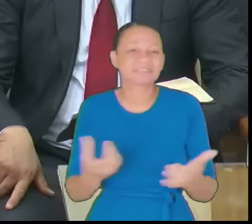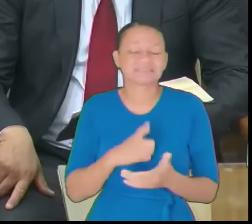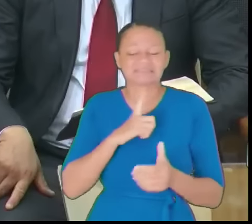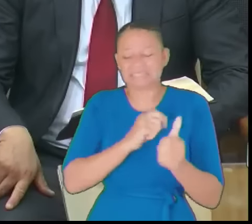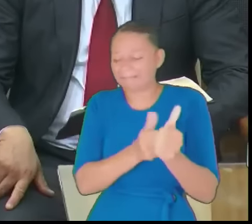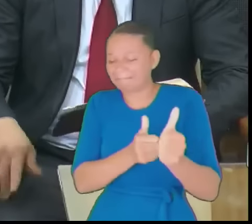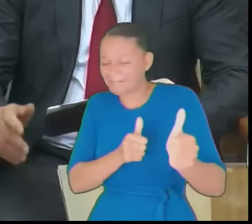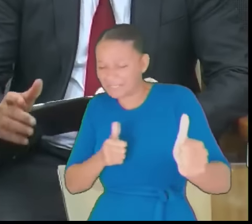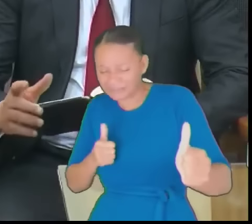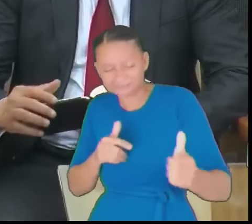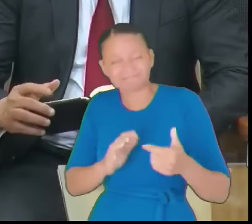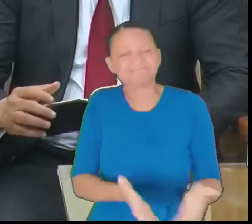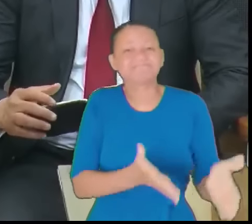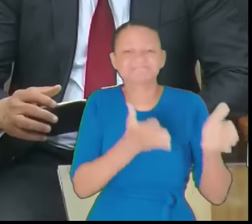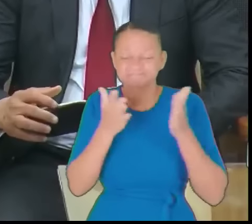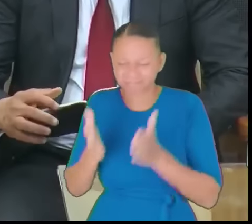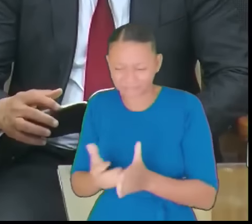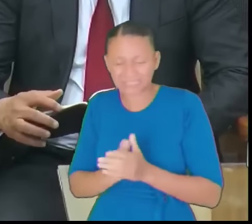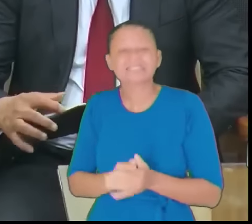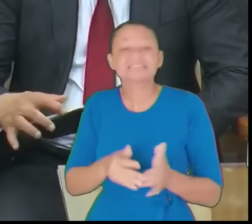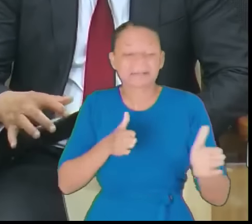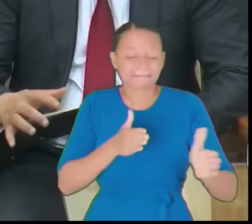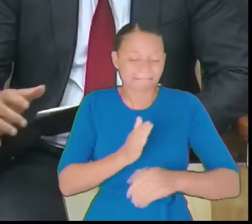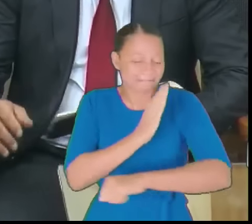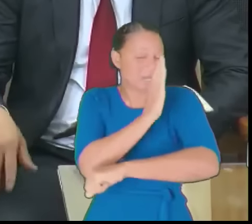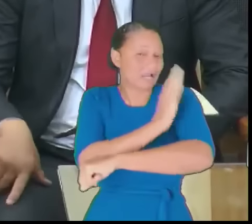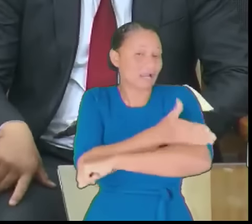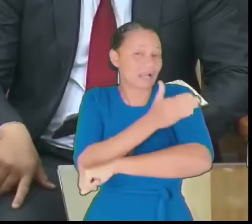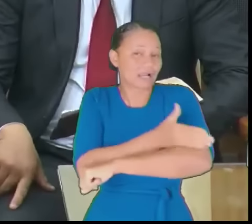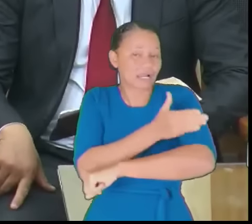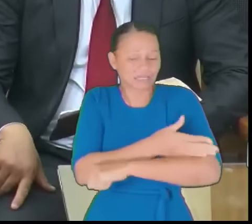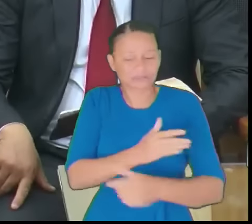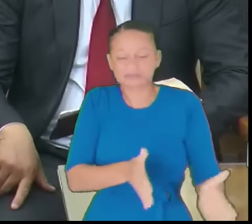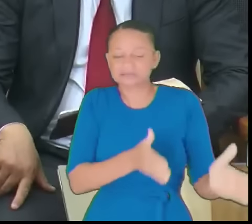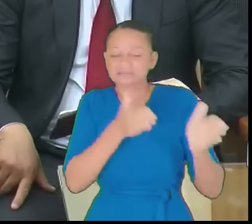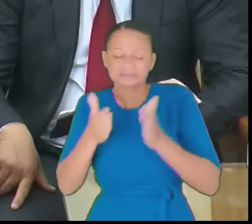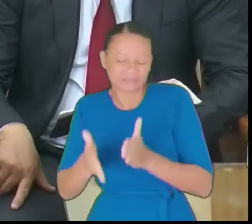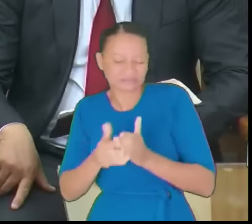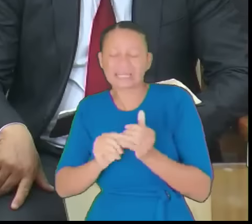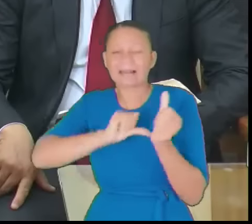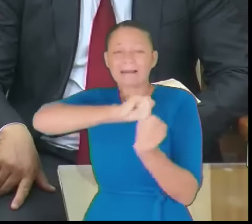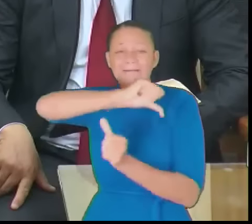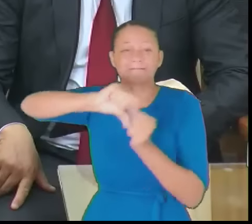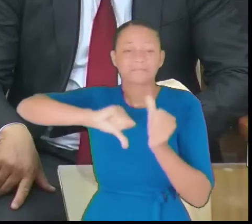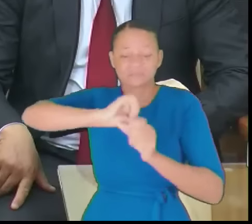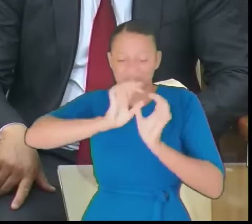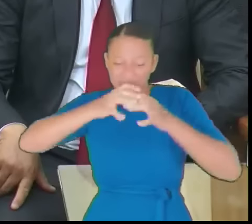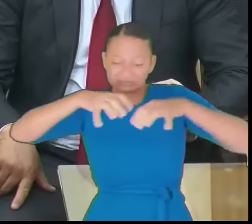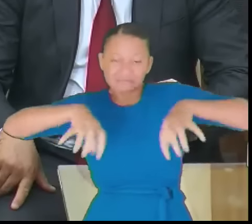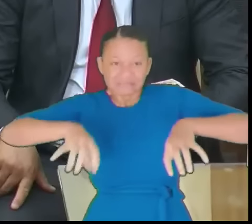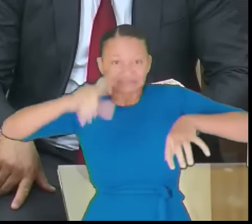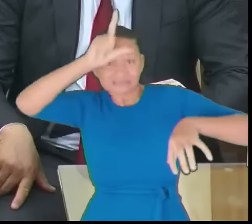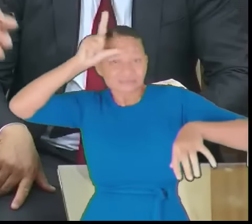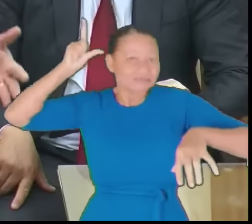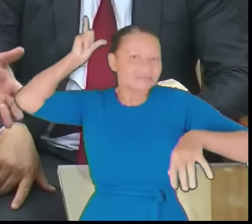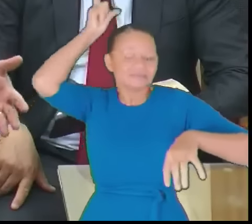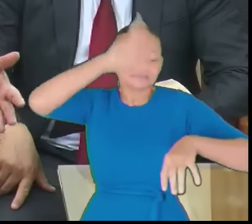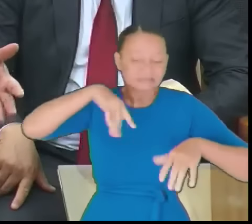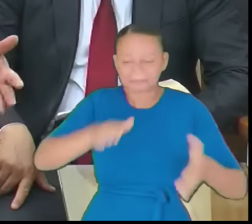apostasia, passando pela Idade Média, passando pela Reforma, passando pelas friezas, passando